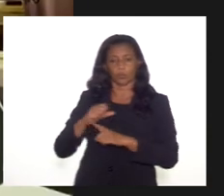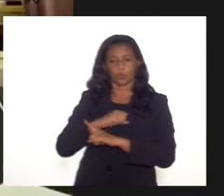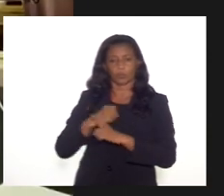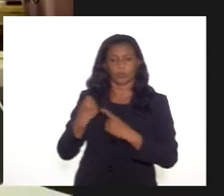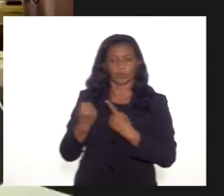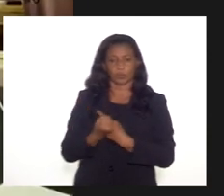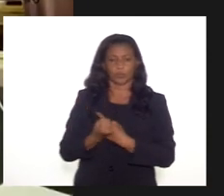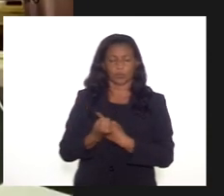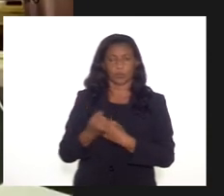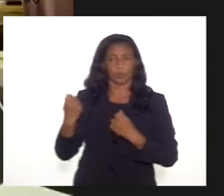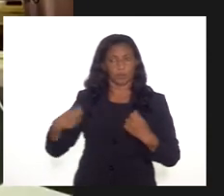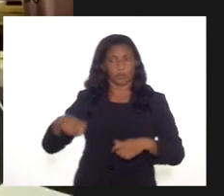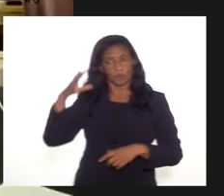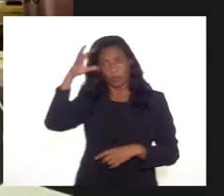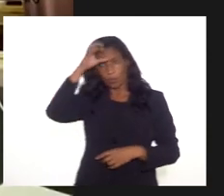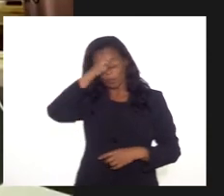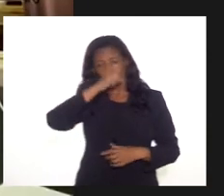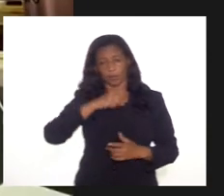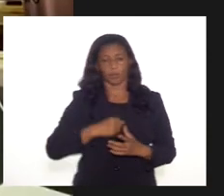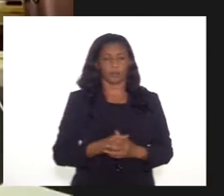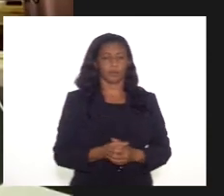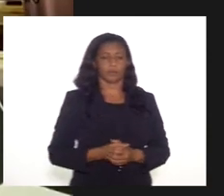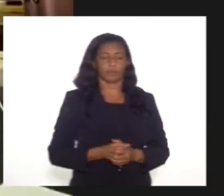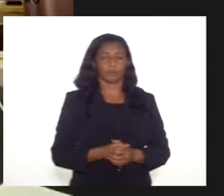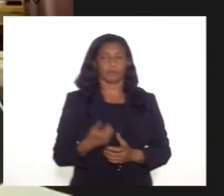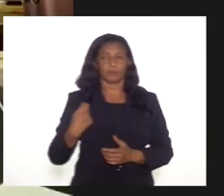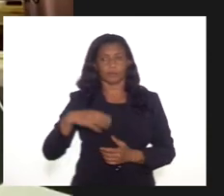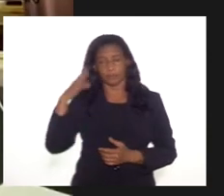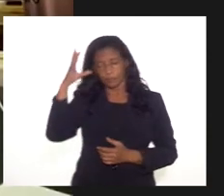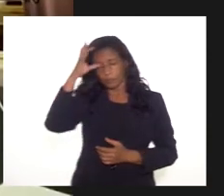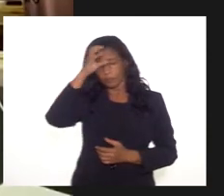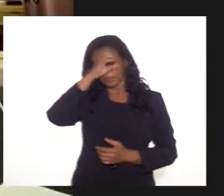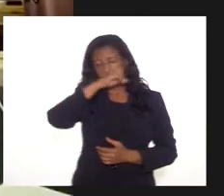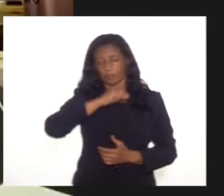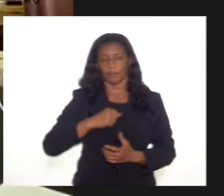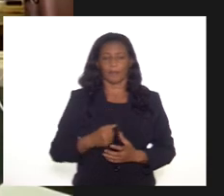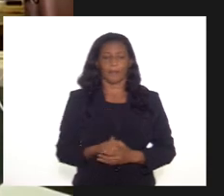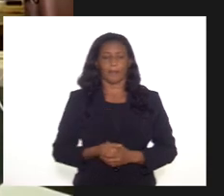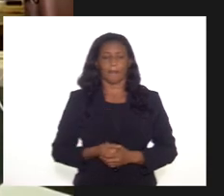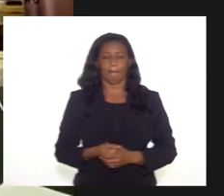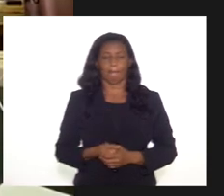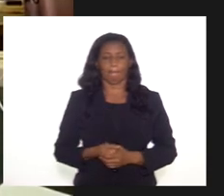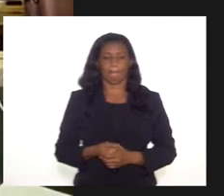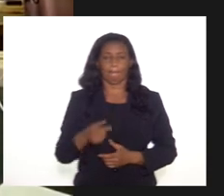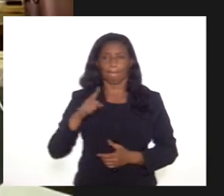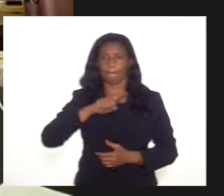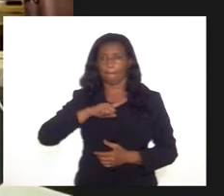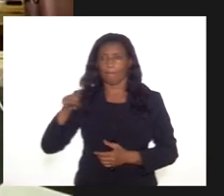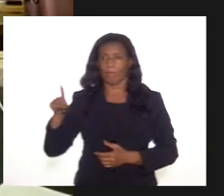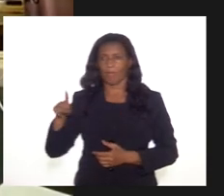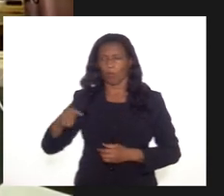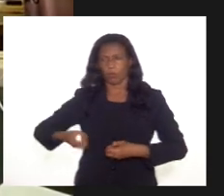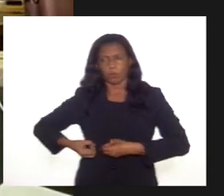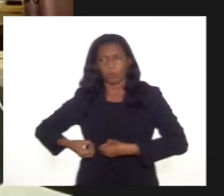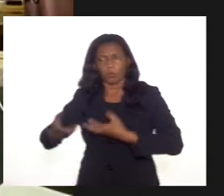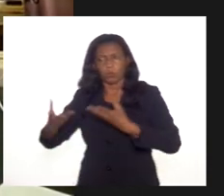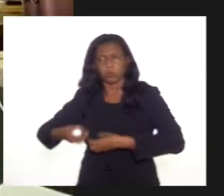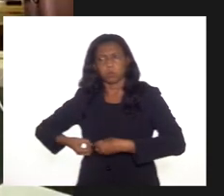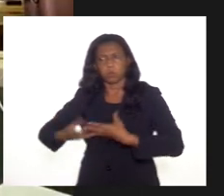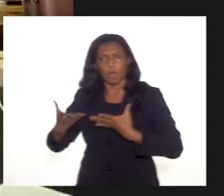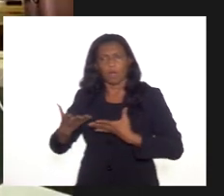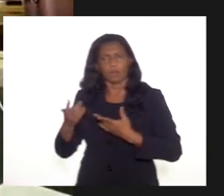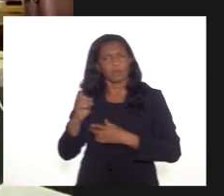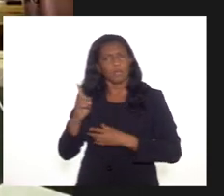ser compreendidas, pois não, as políticas sociais precisam ser compreendidas não como gasto, mas sim como